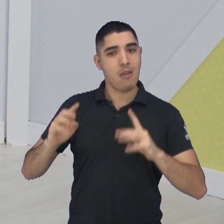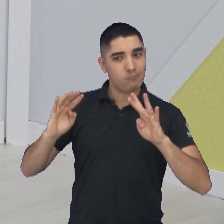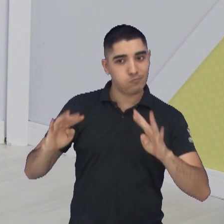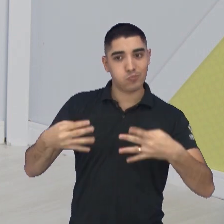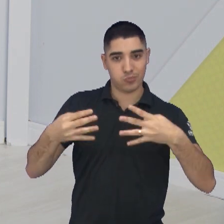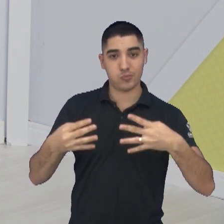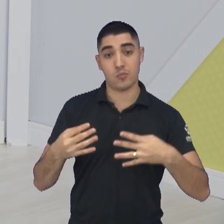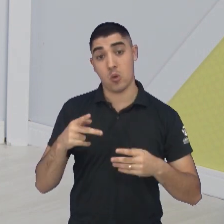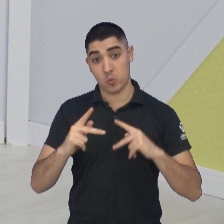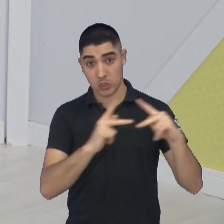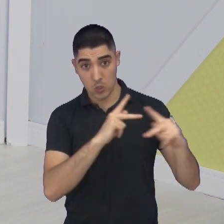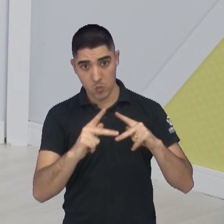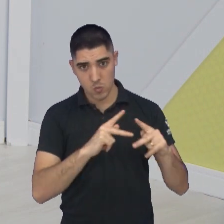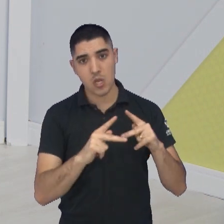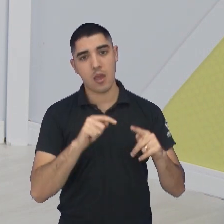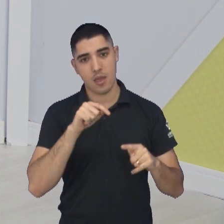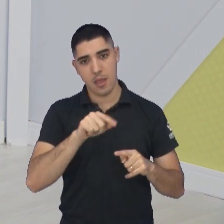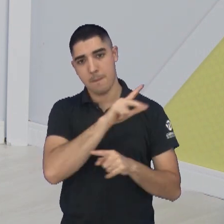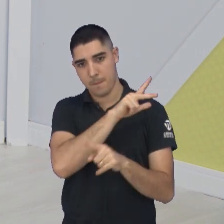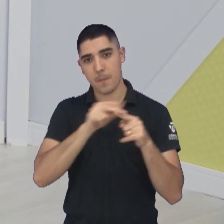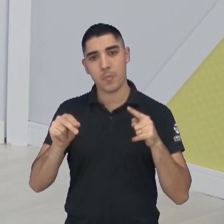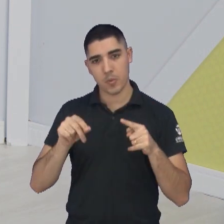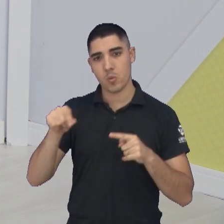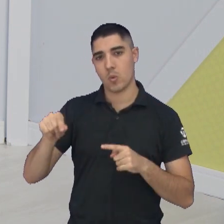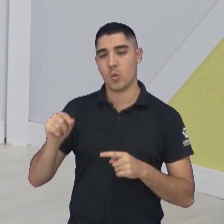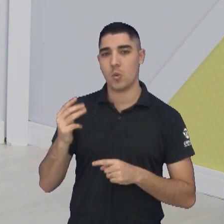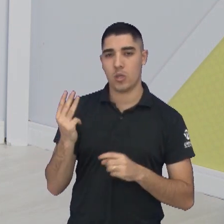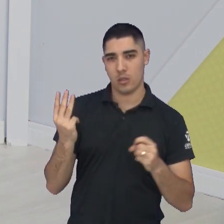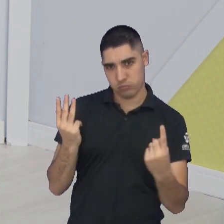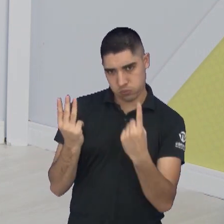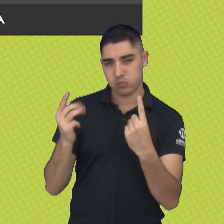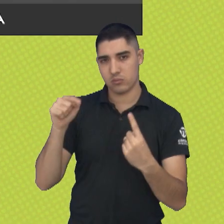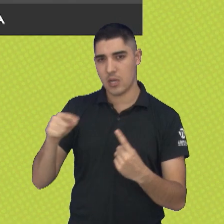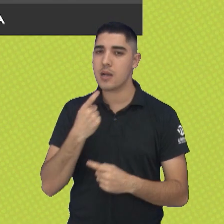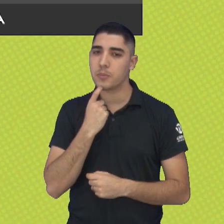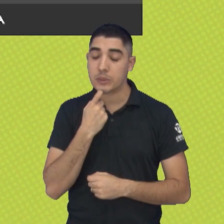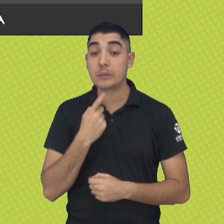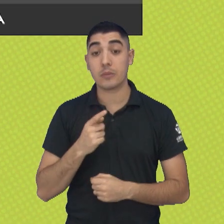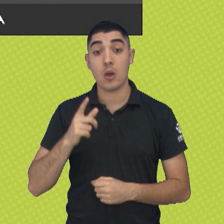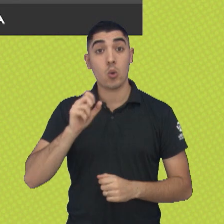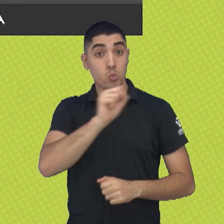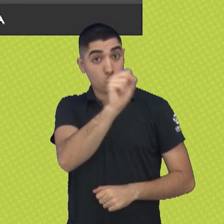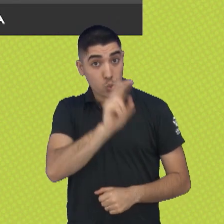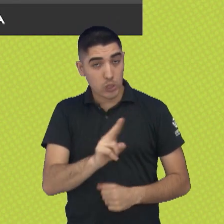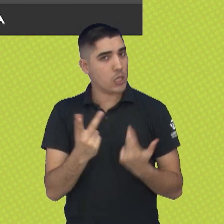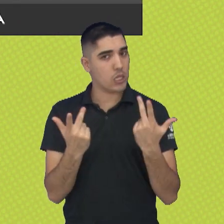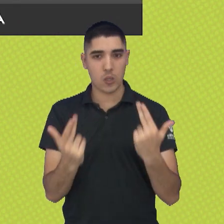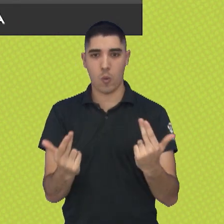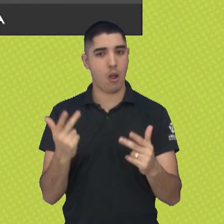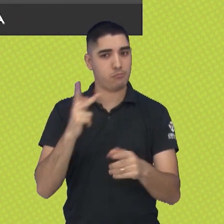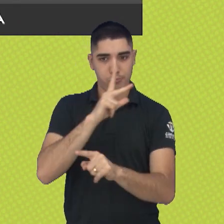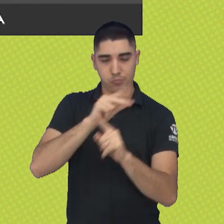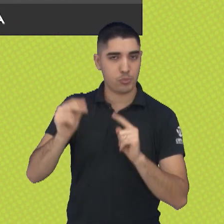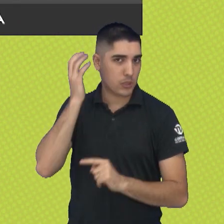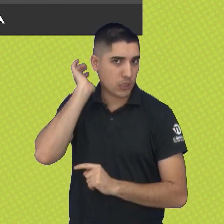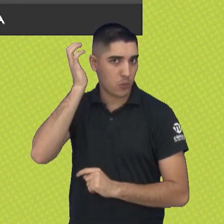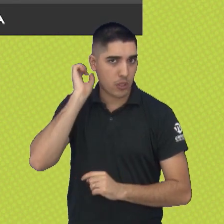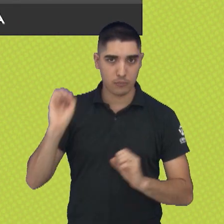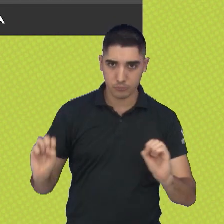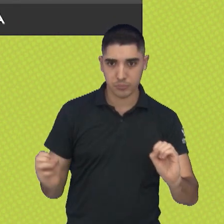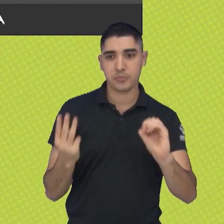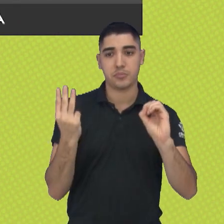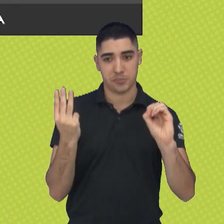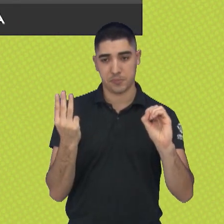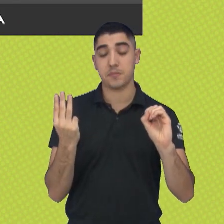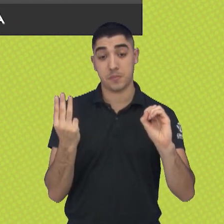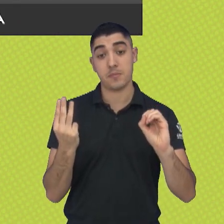quartas de final. São José, então, 3-1 em cima do Campinas, fez 2-0, sacramentou. O Suzano, a mesma situação, bateu o Santo André 3-0 também